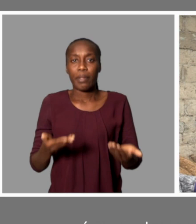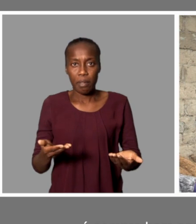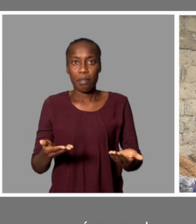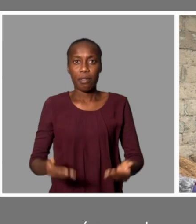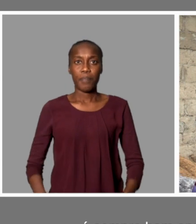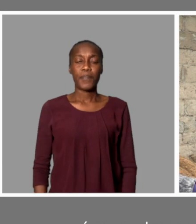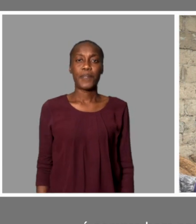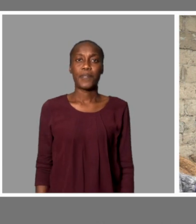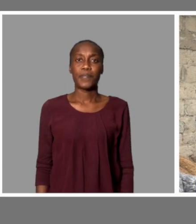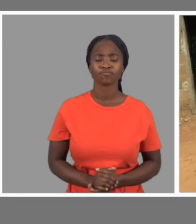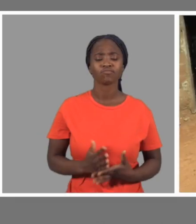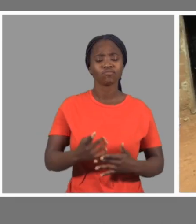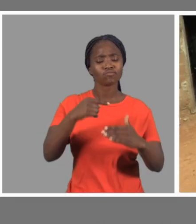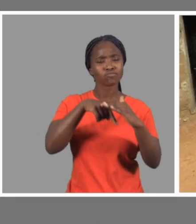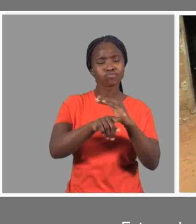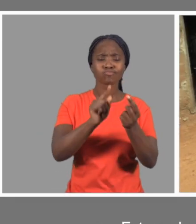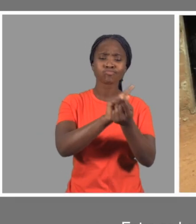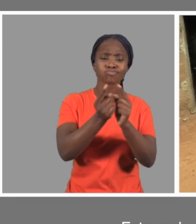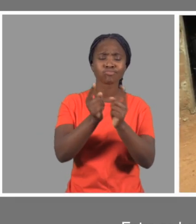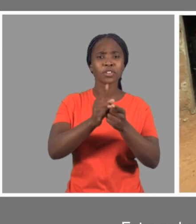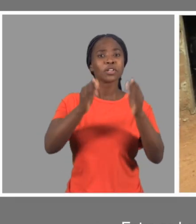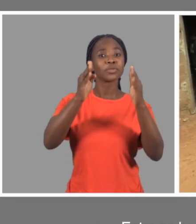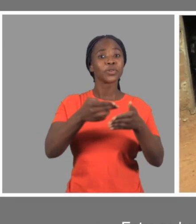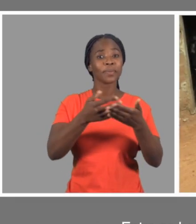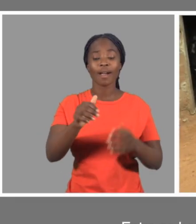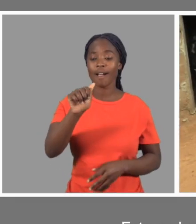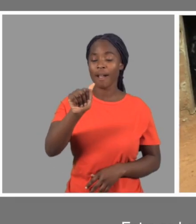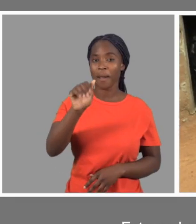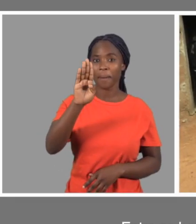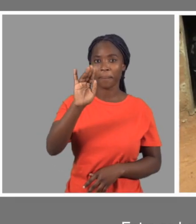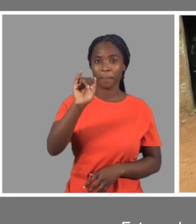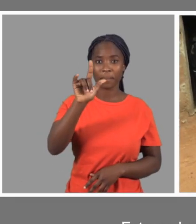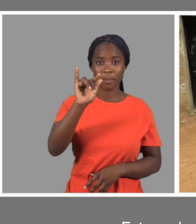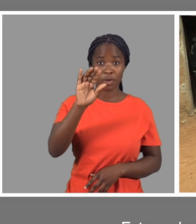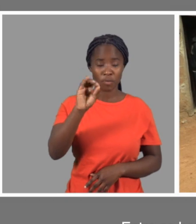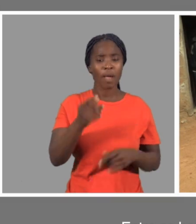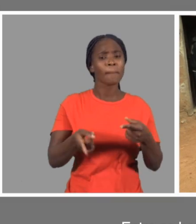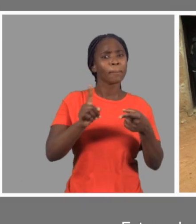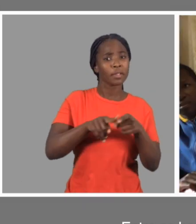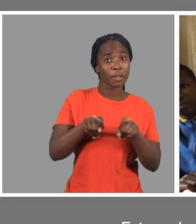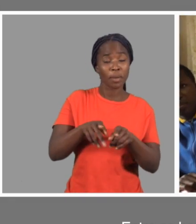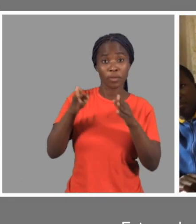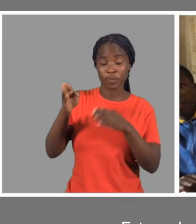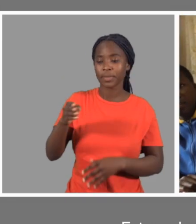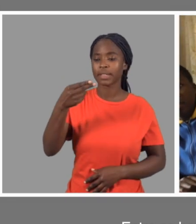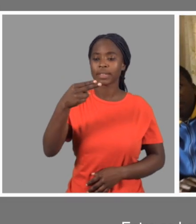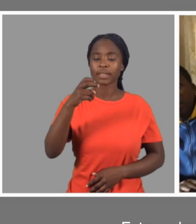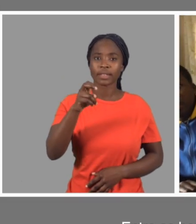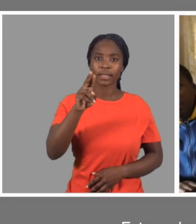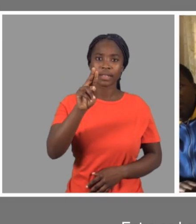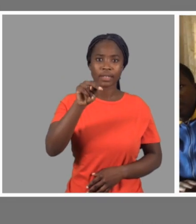as reais necessidades Entre os beneficiários encontramos o senhor Jabílio Basima e Herroqueta